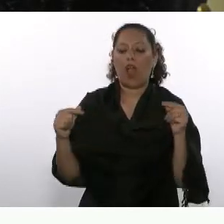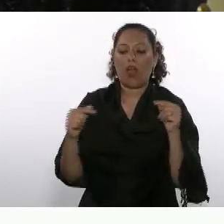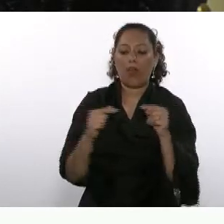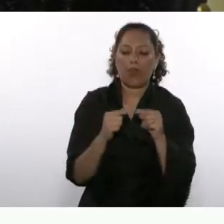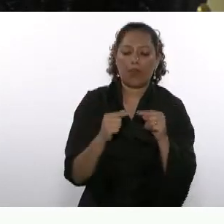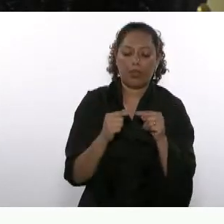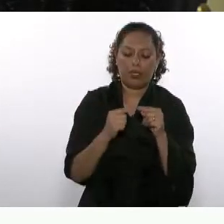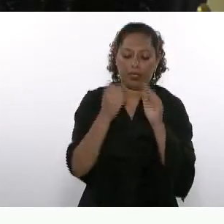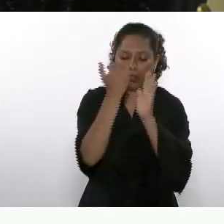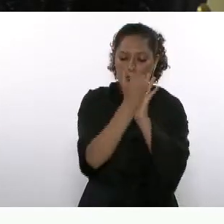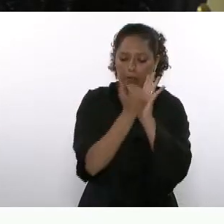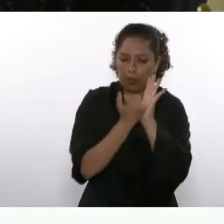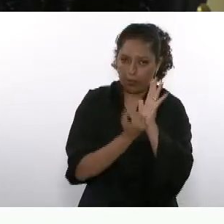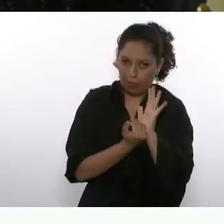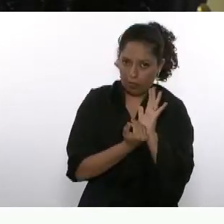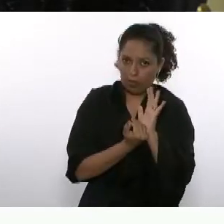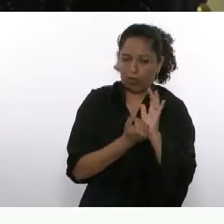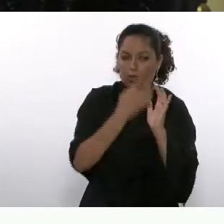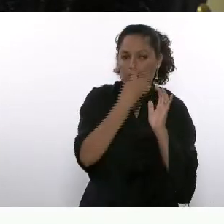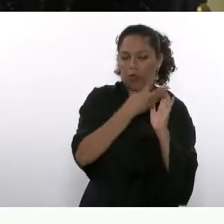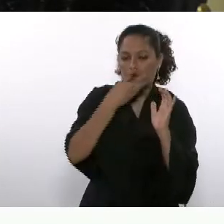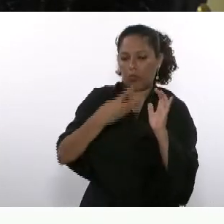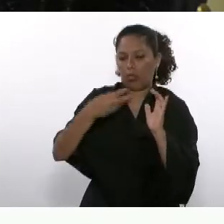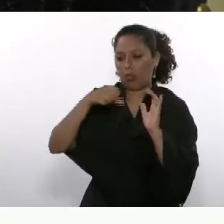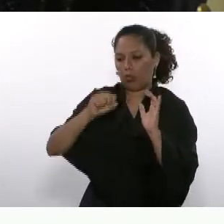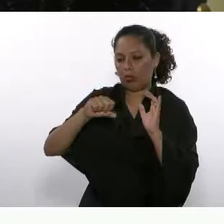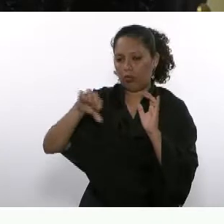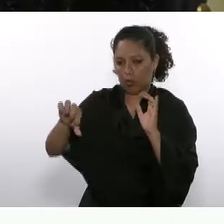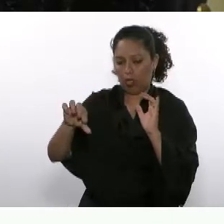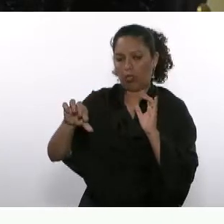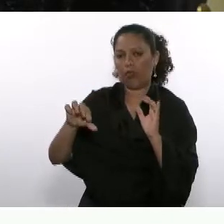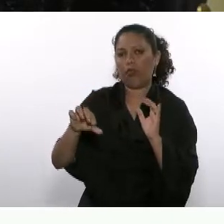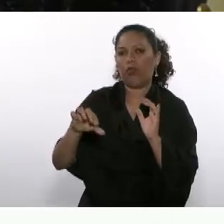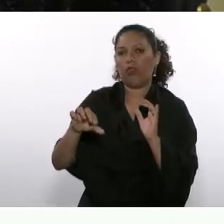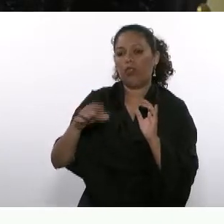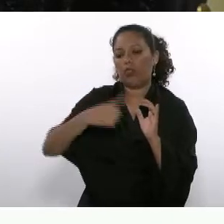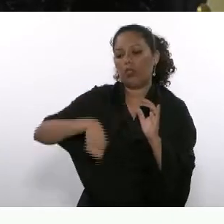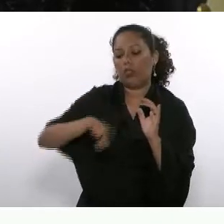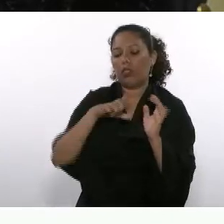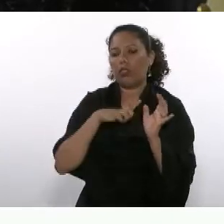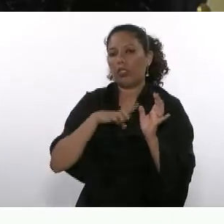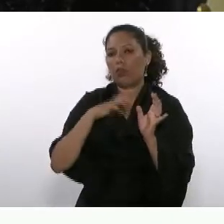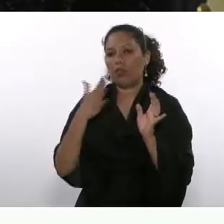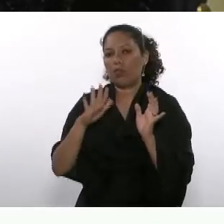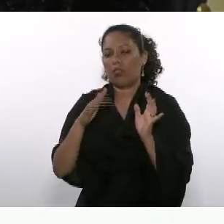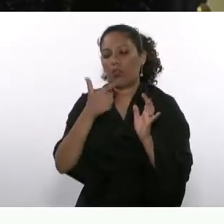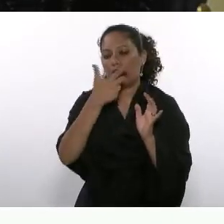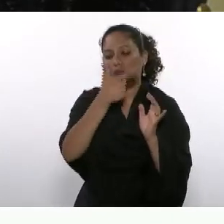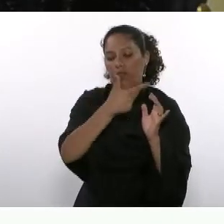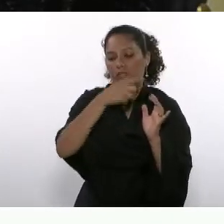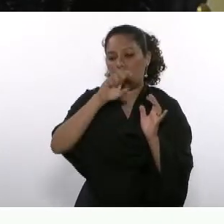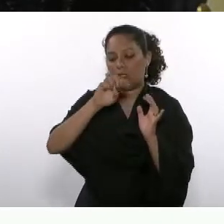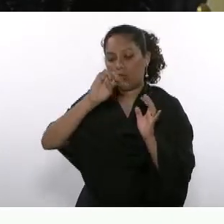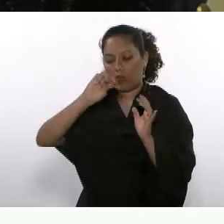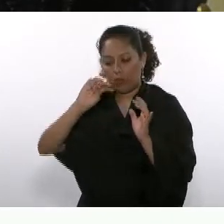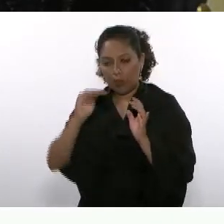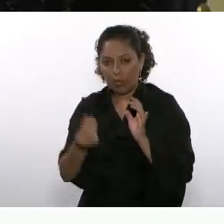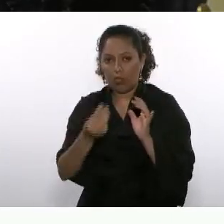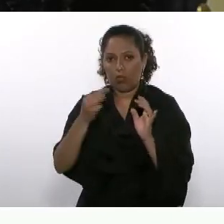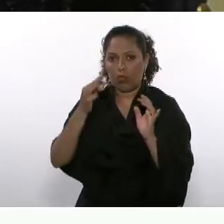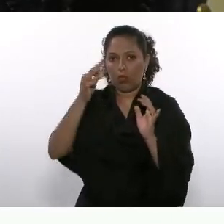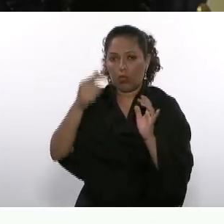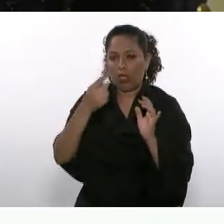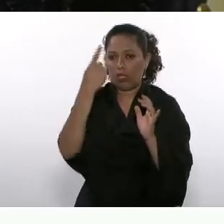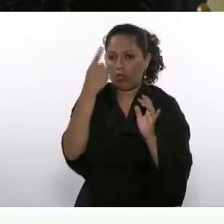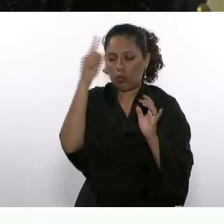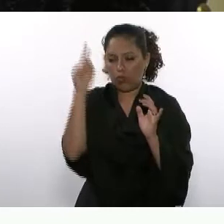linha de trabalho 4489, que é justamente essa, nós temos aproximadamente 25 milhões, ou seja, quase um